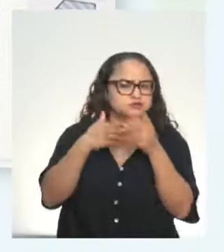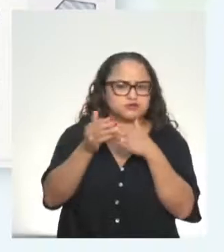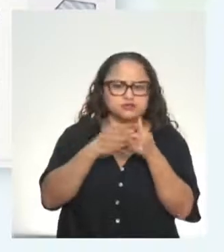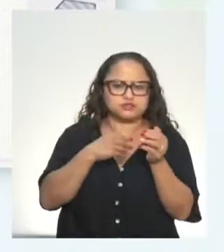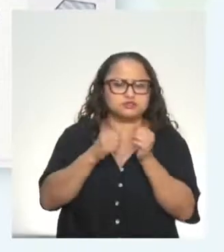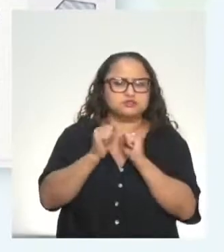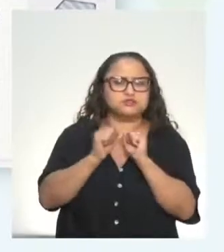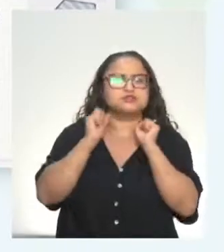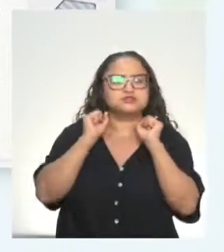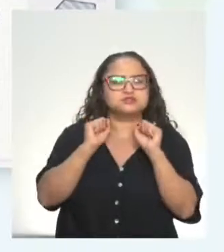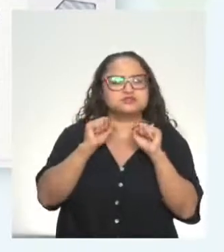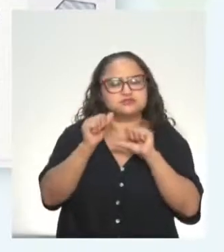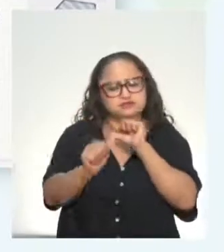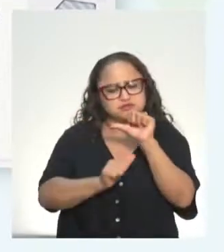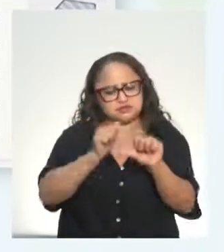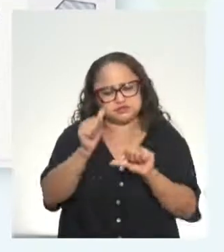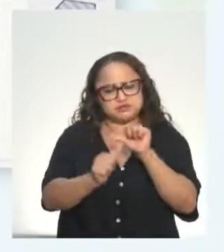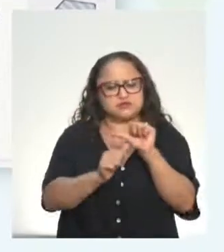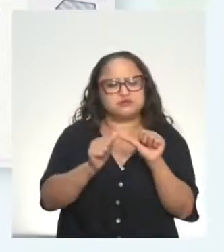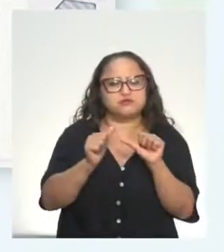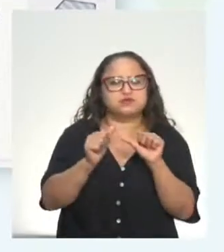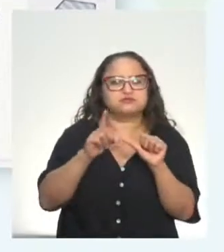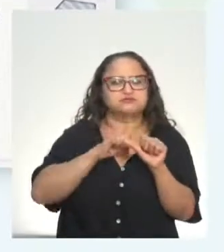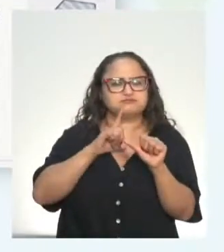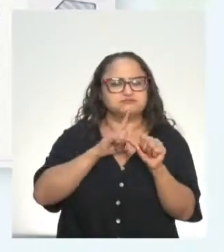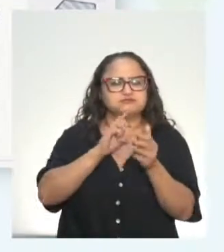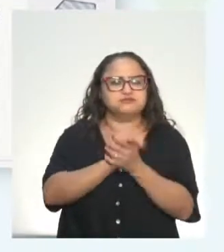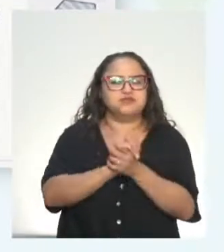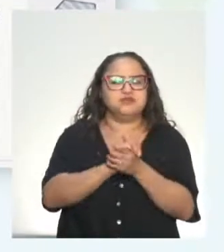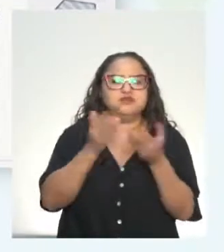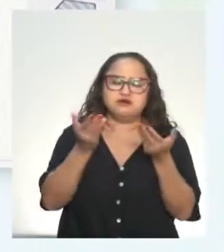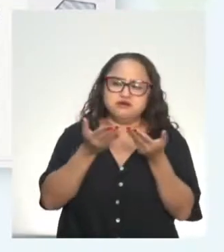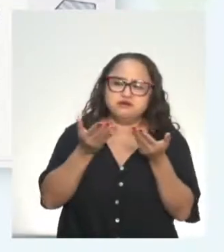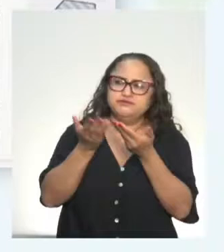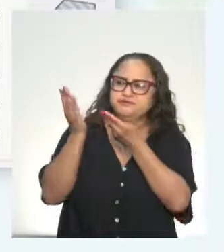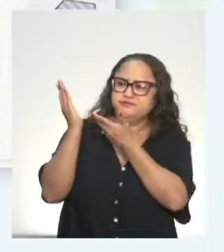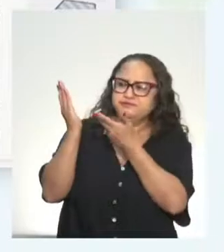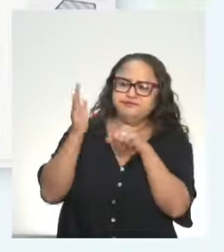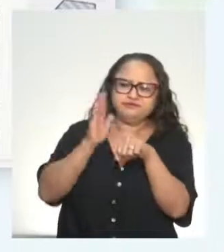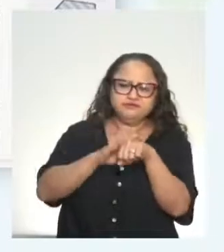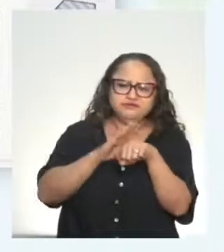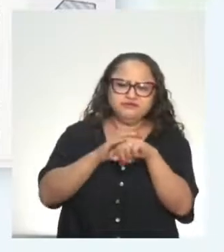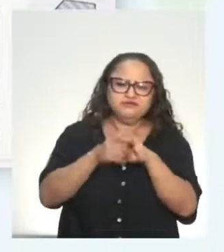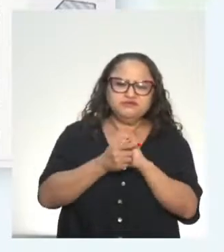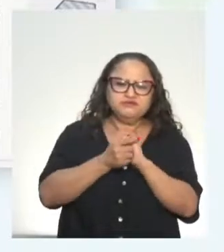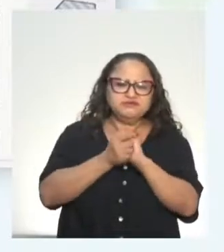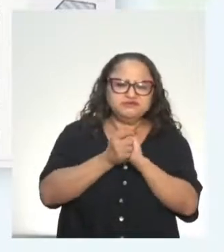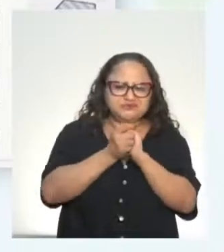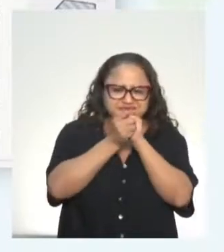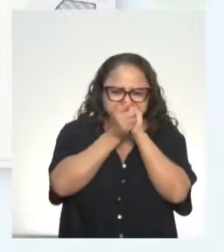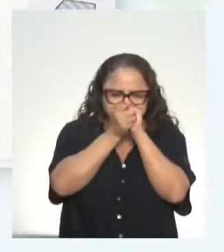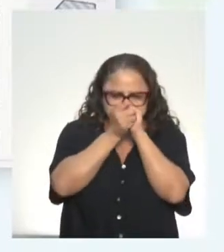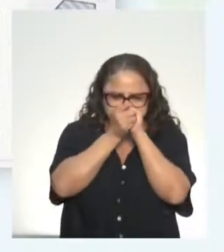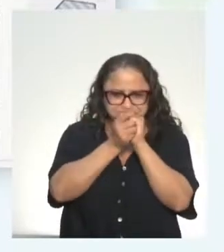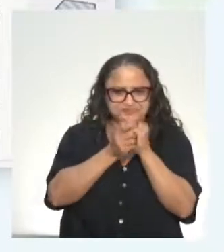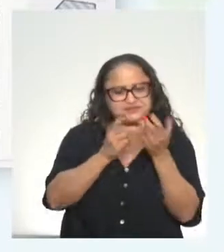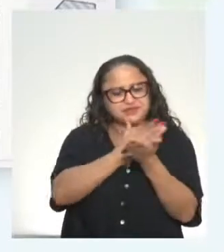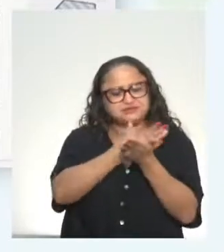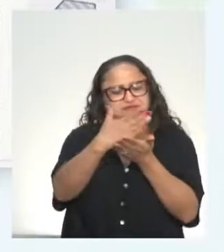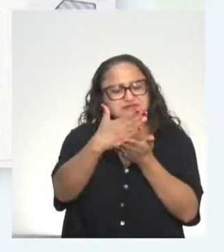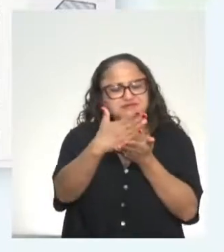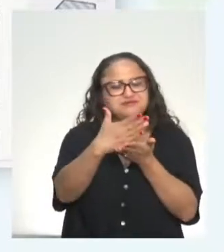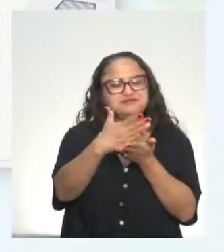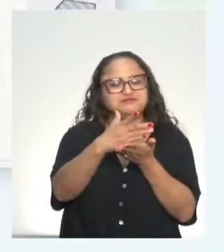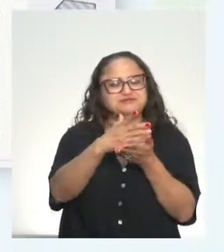e também transformar em orifício, como a gente fez com a primeira caixa que a gente